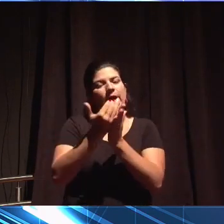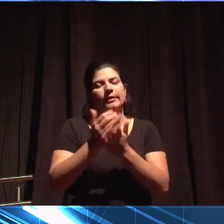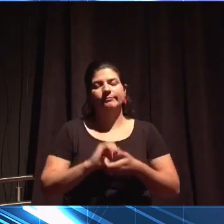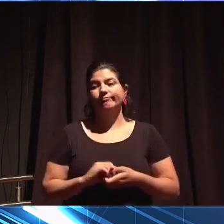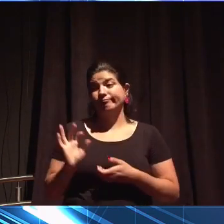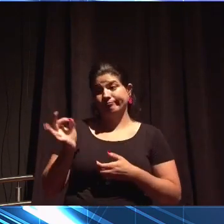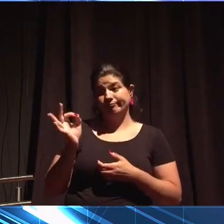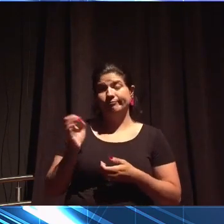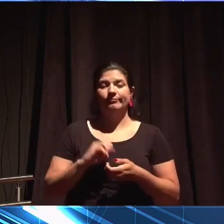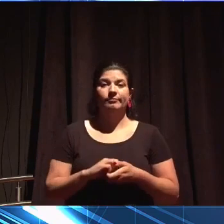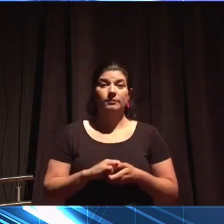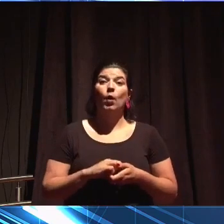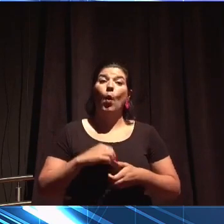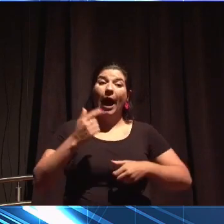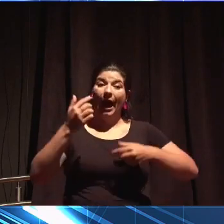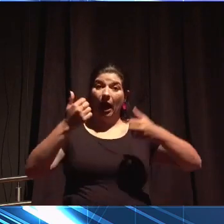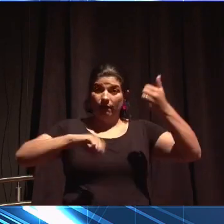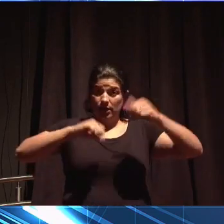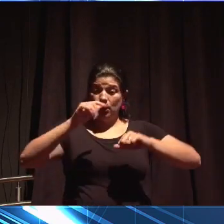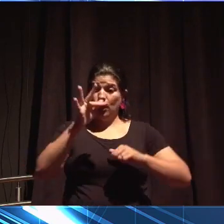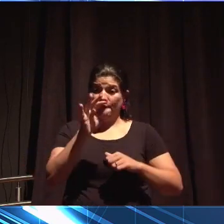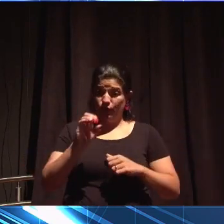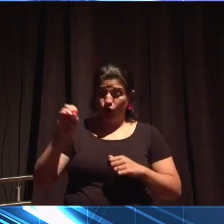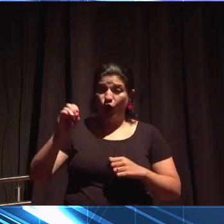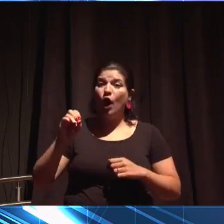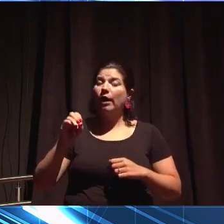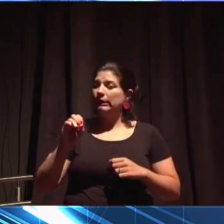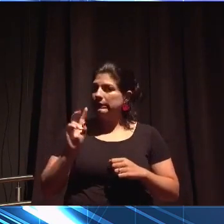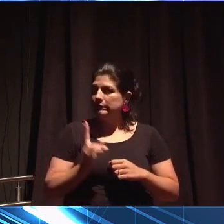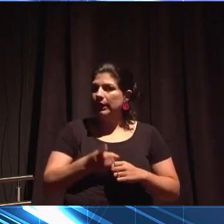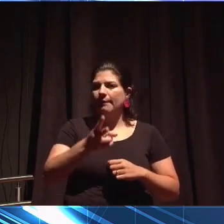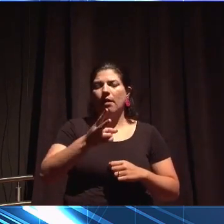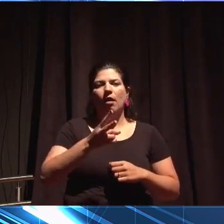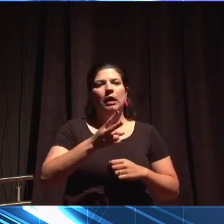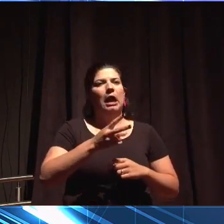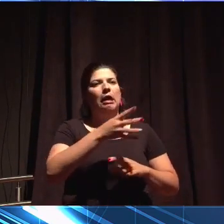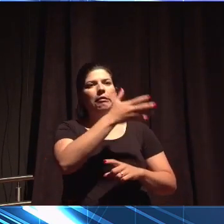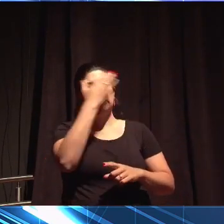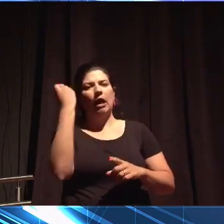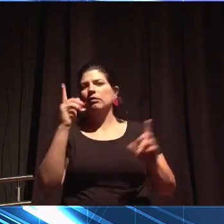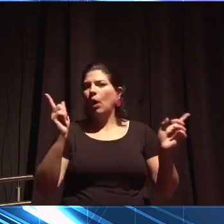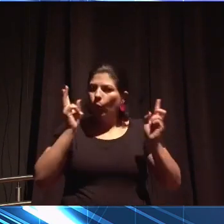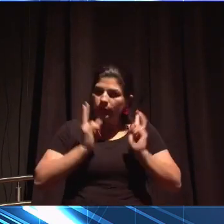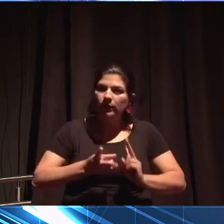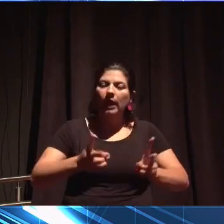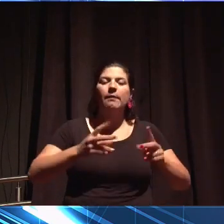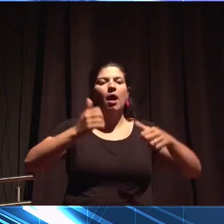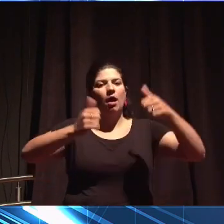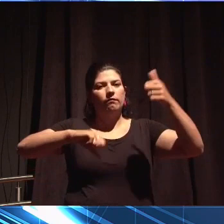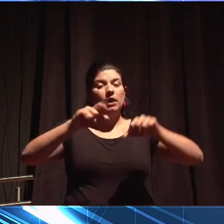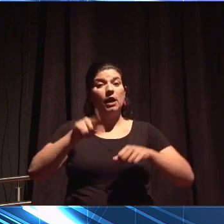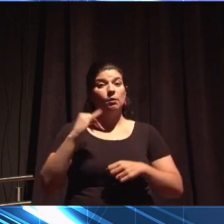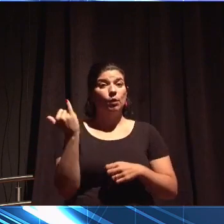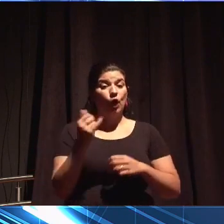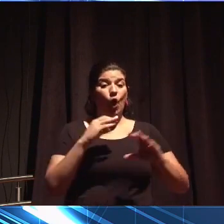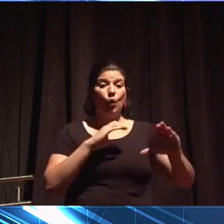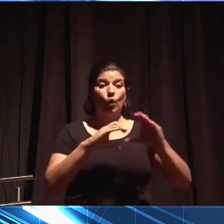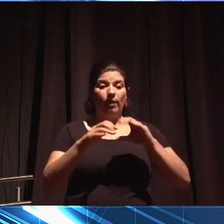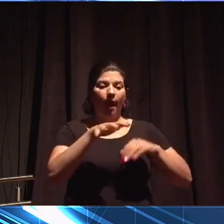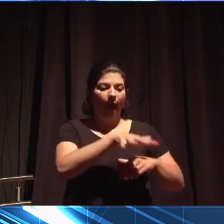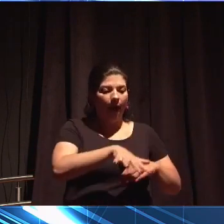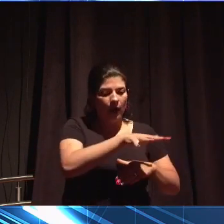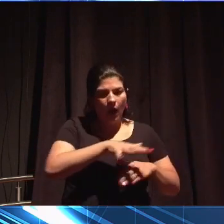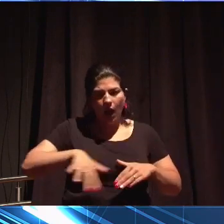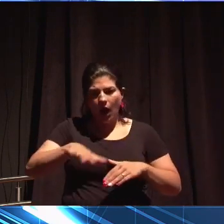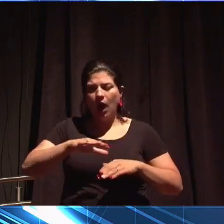a avaliação de FinOps, ela é viva, né? Você não faz uma vez e esquece por alguns meses. Ela é constante. E é por isso que é importante a comunicação entre as